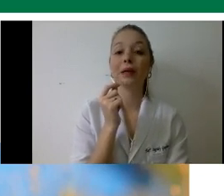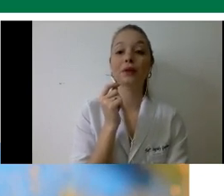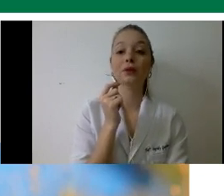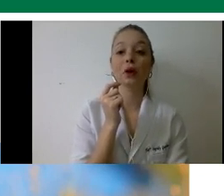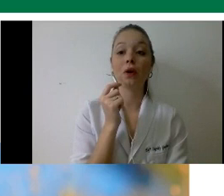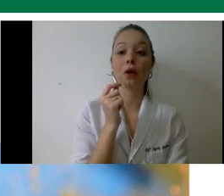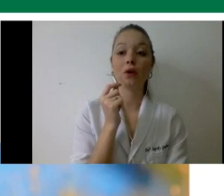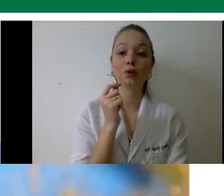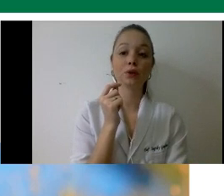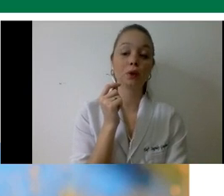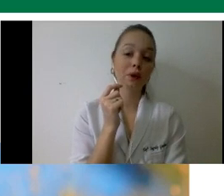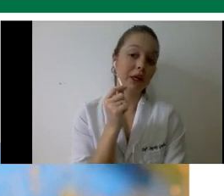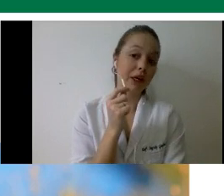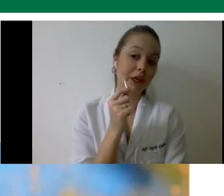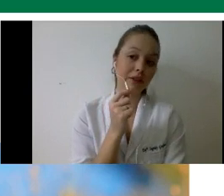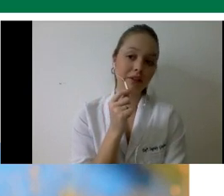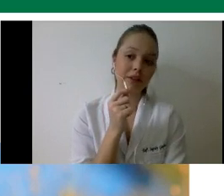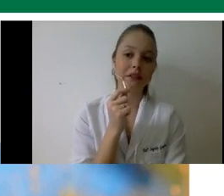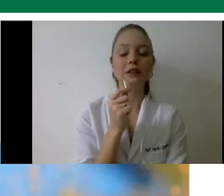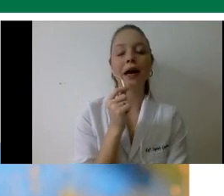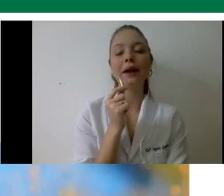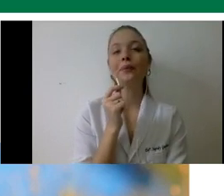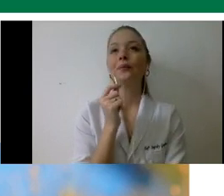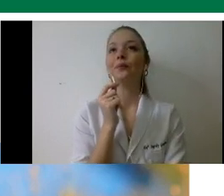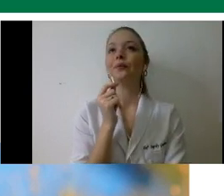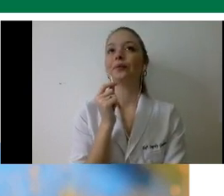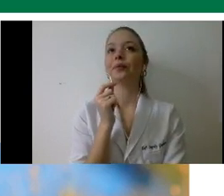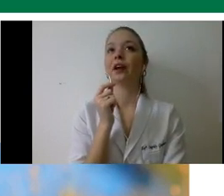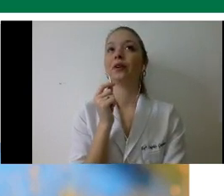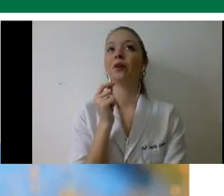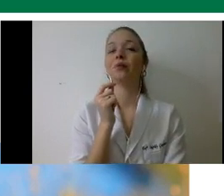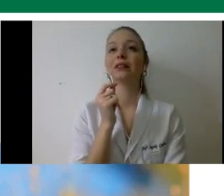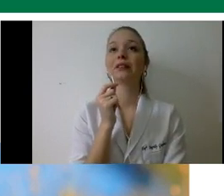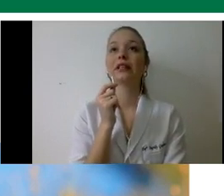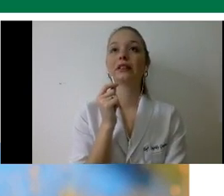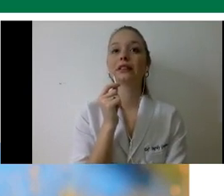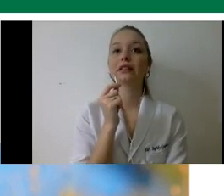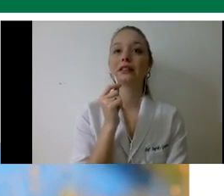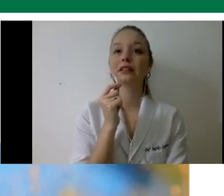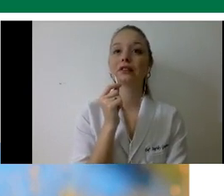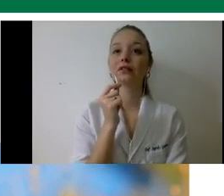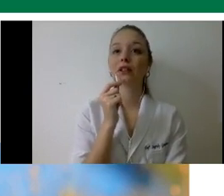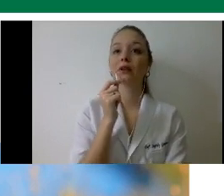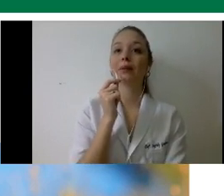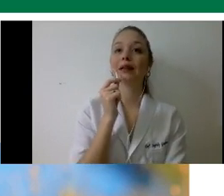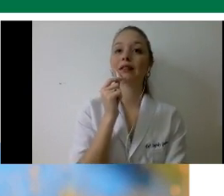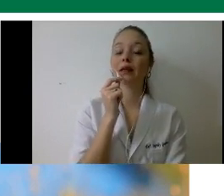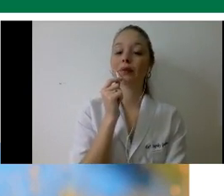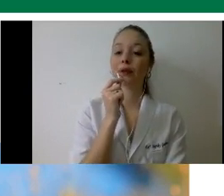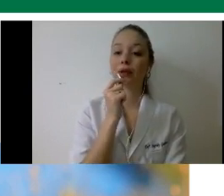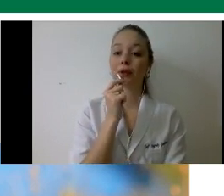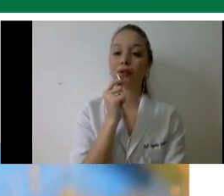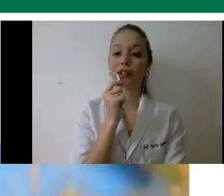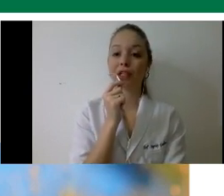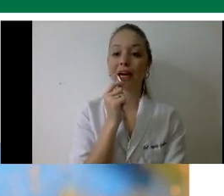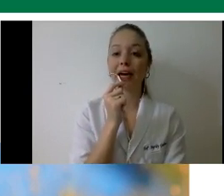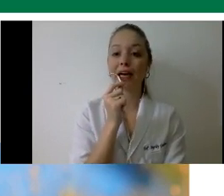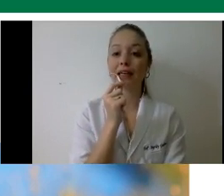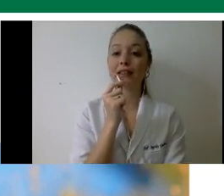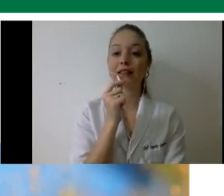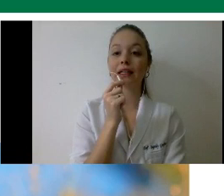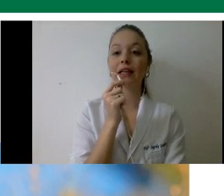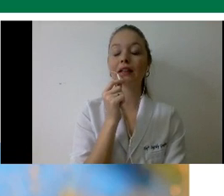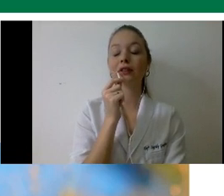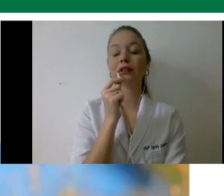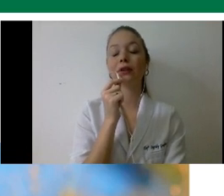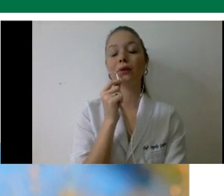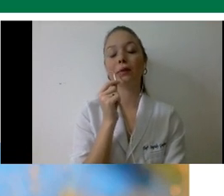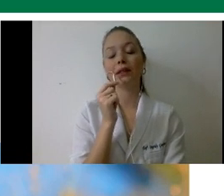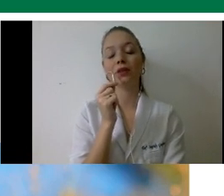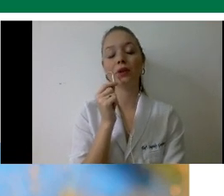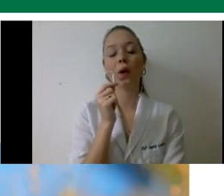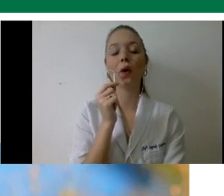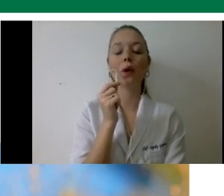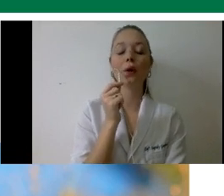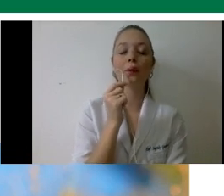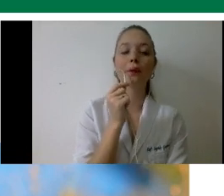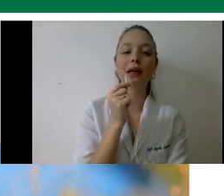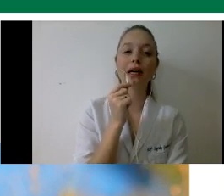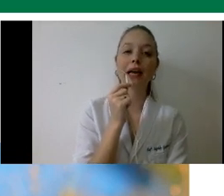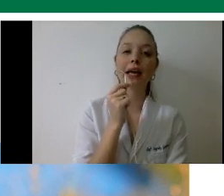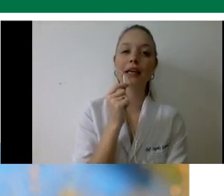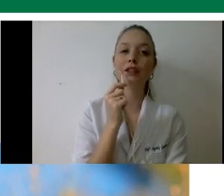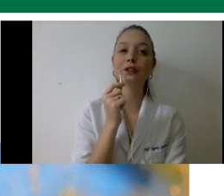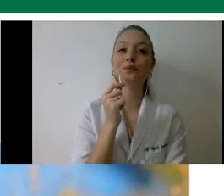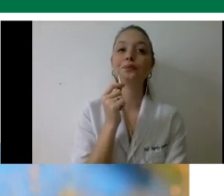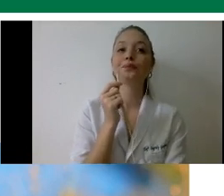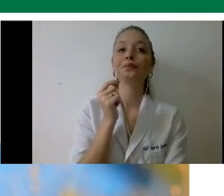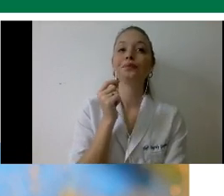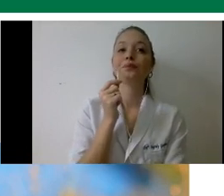sobre primeiros socorros com crianças, tá? Então, como as crianças elas estão ficando mais tempo dentro de casa, né? Não estão indo para a escola